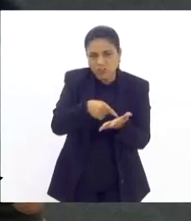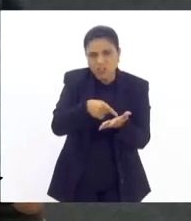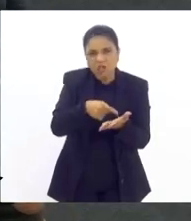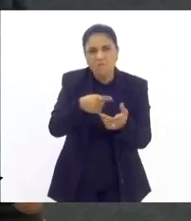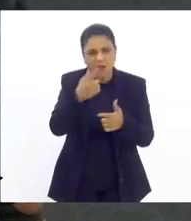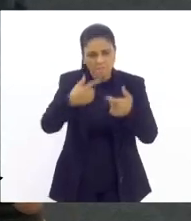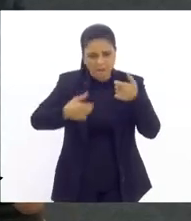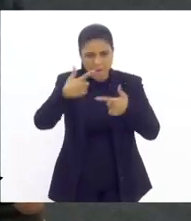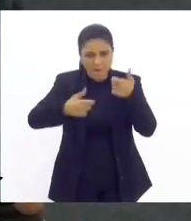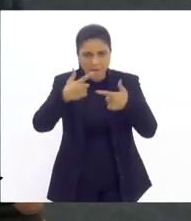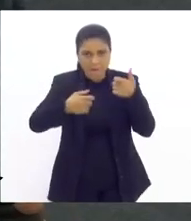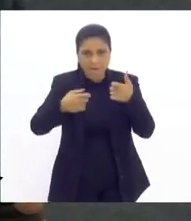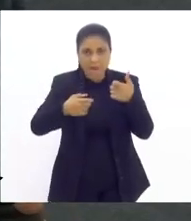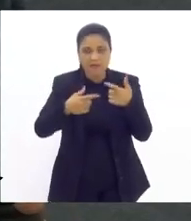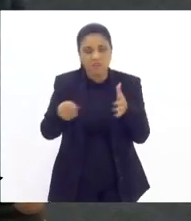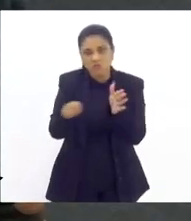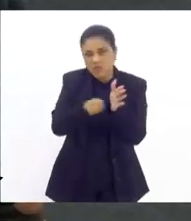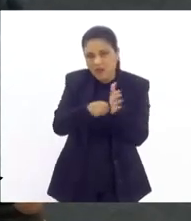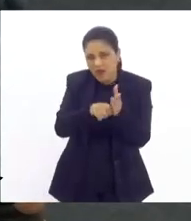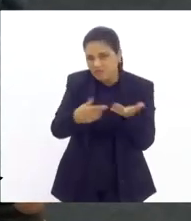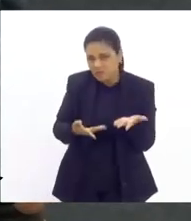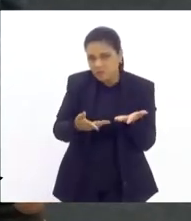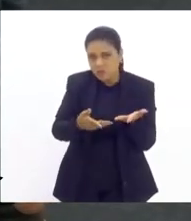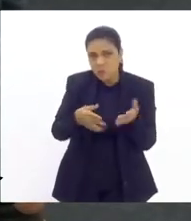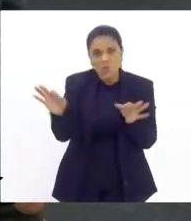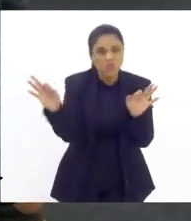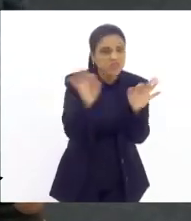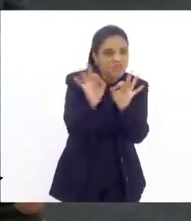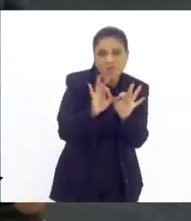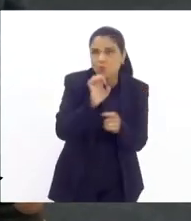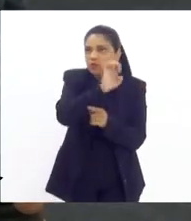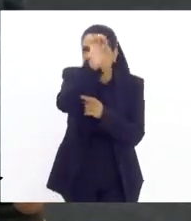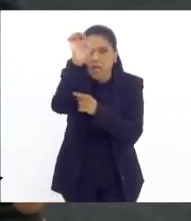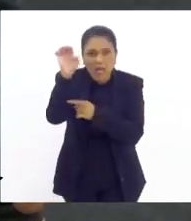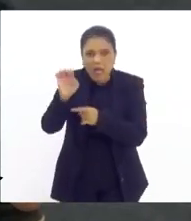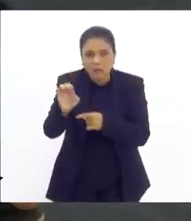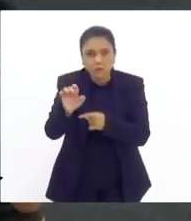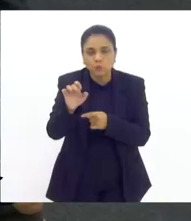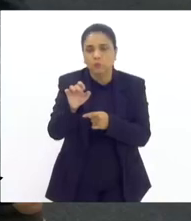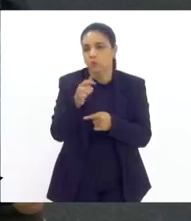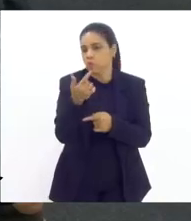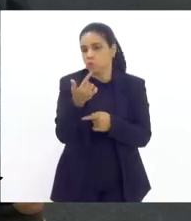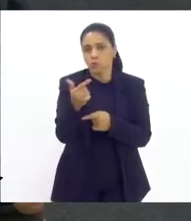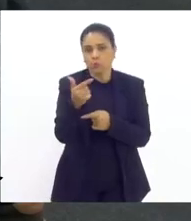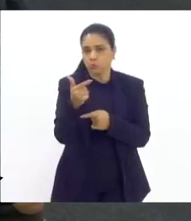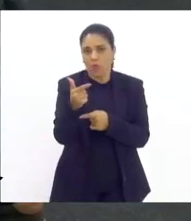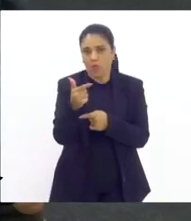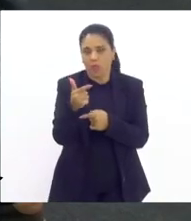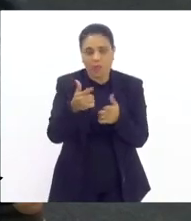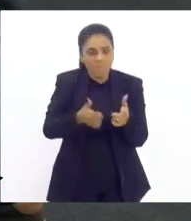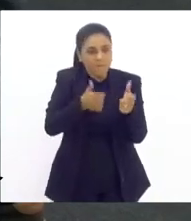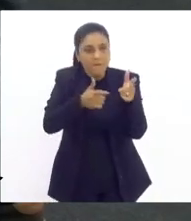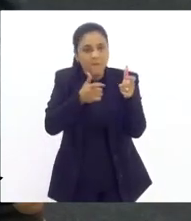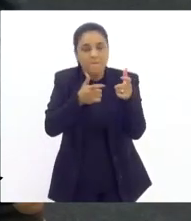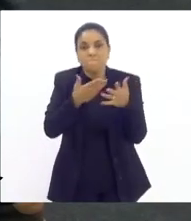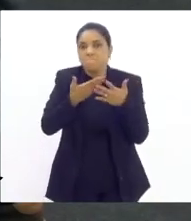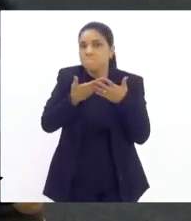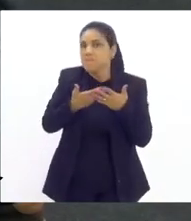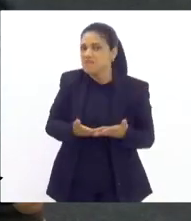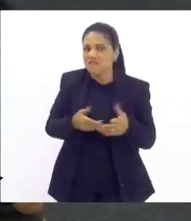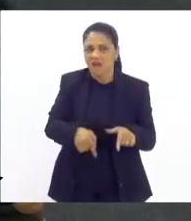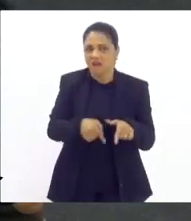guerra é porque nenhum estado nenhum estado do Brasil tem traficantes que possui armamento pesado como Estado do Rio de Janeiro